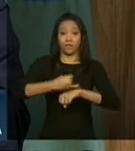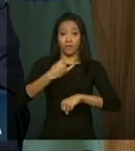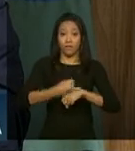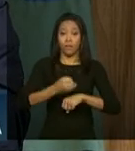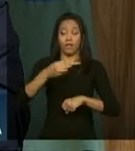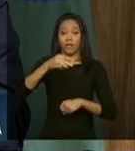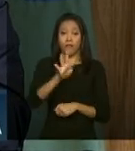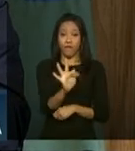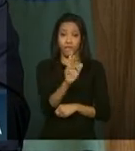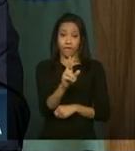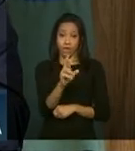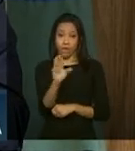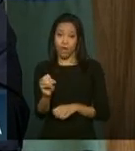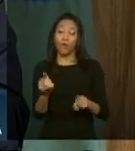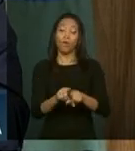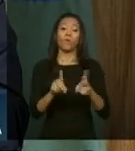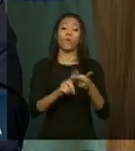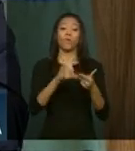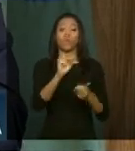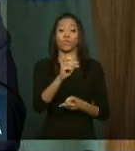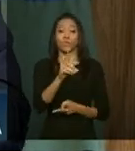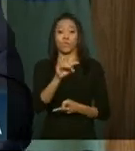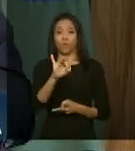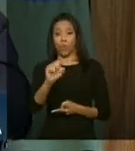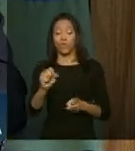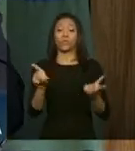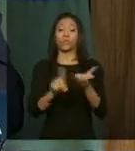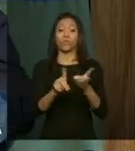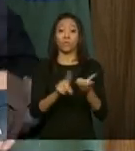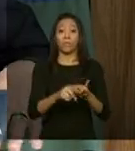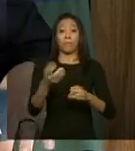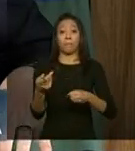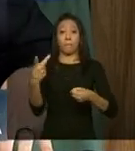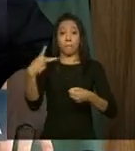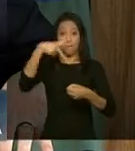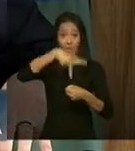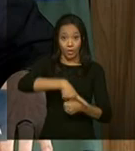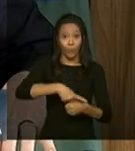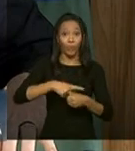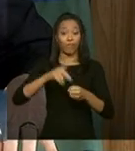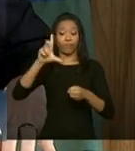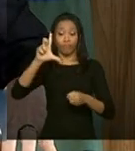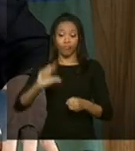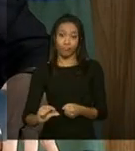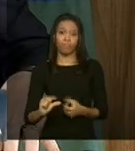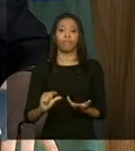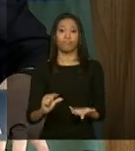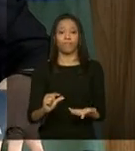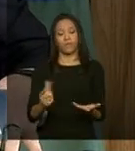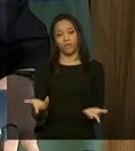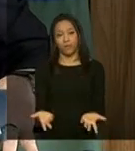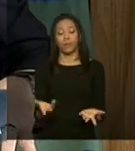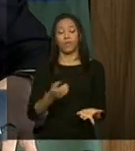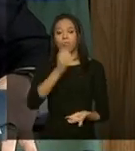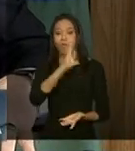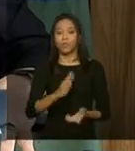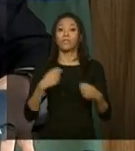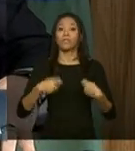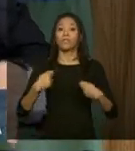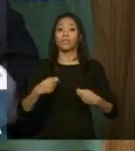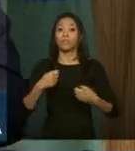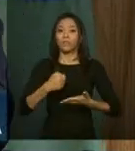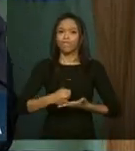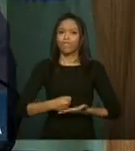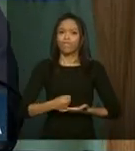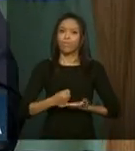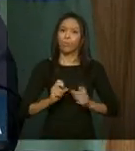soja 28%, o petróleo caiu 26%. E o país precisa responder a esse cenário.